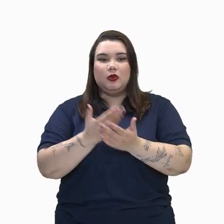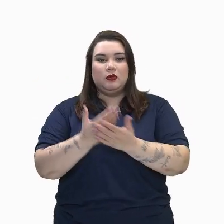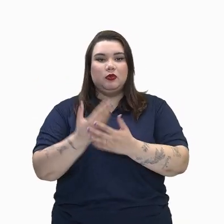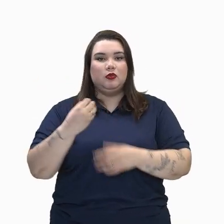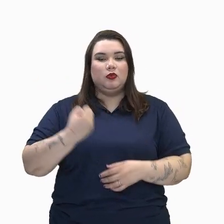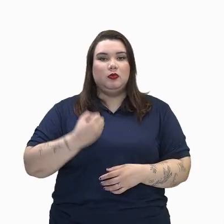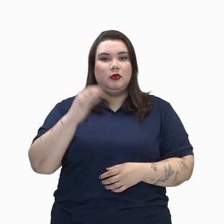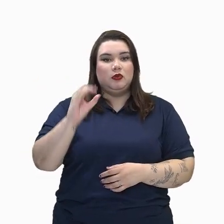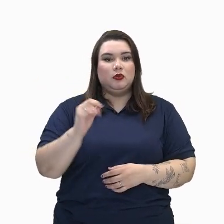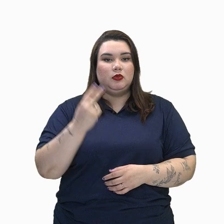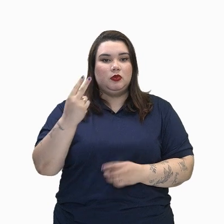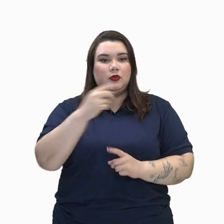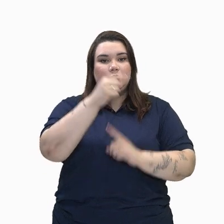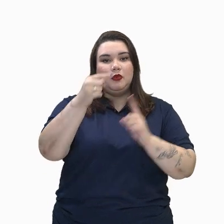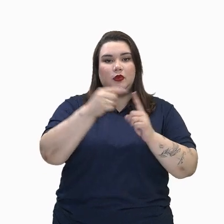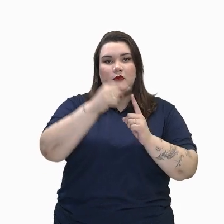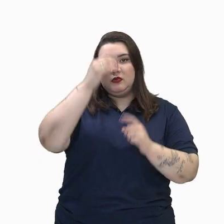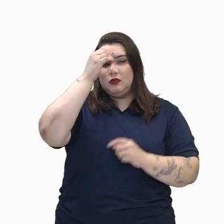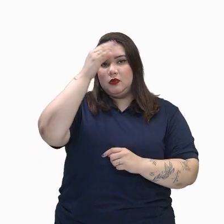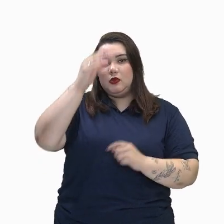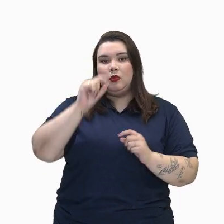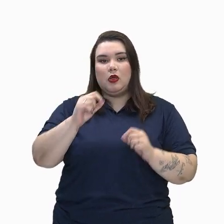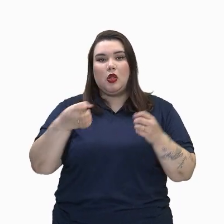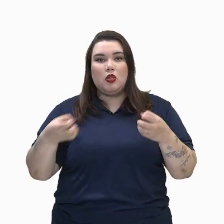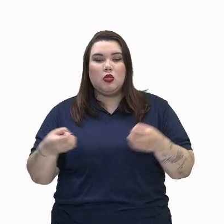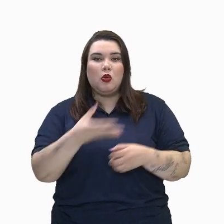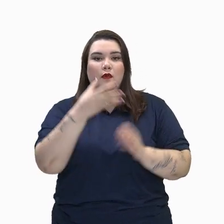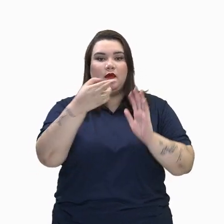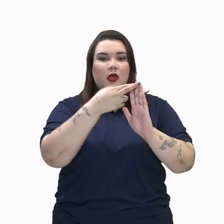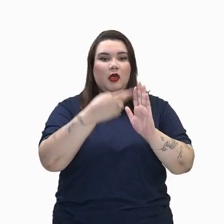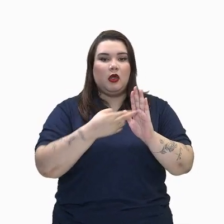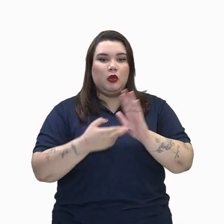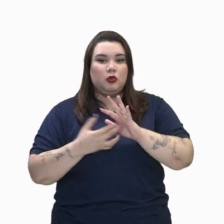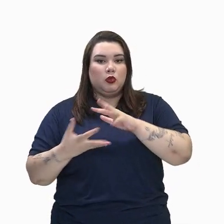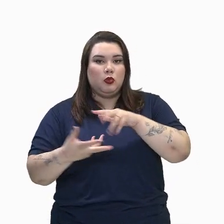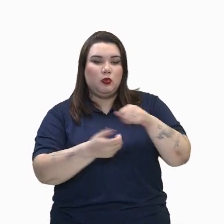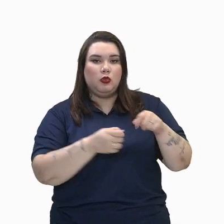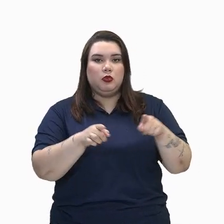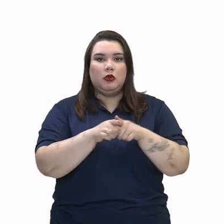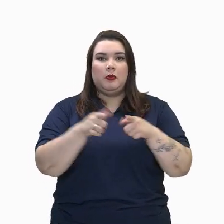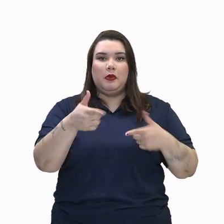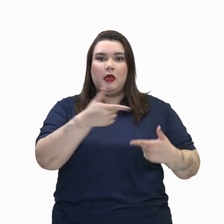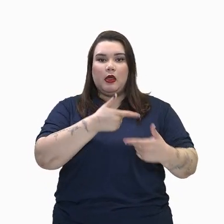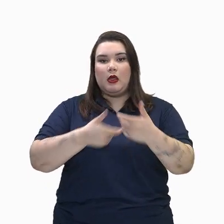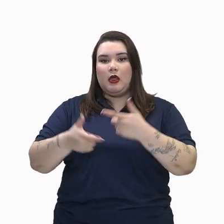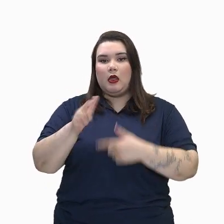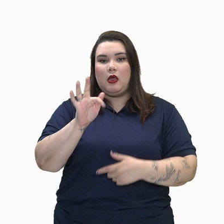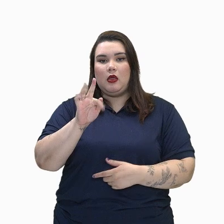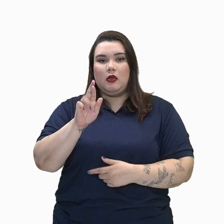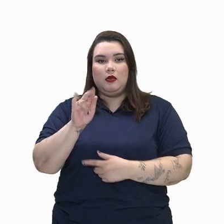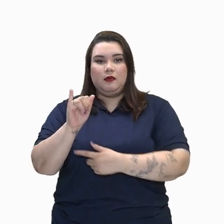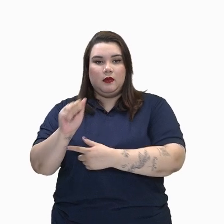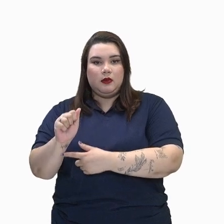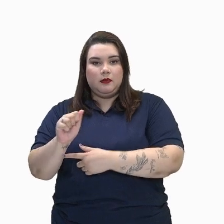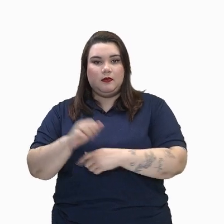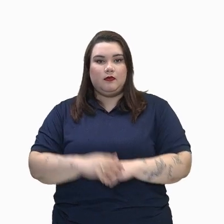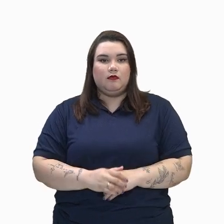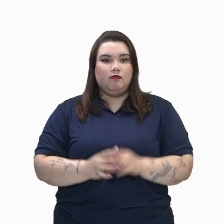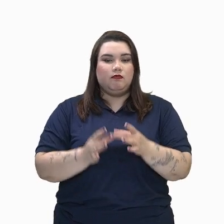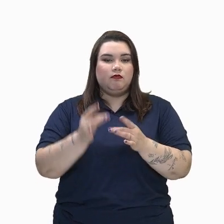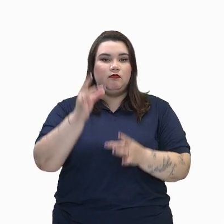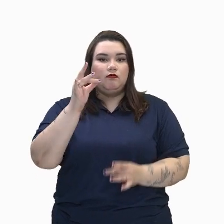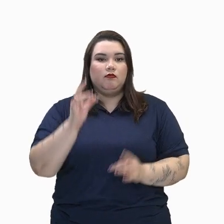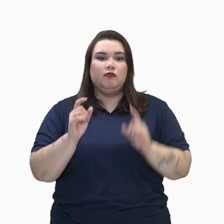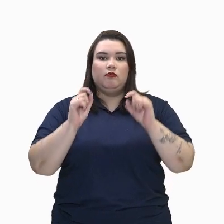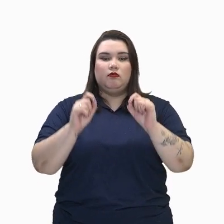aula de número 2, com objeto de conhecimento, a nova ordem mundial e a Guerra Fria. E o detalhamento: